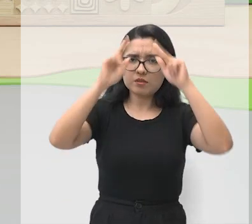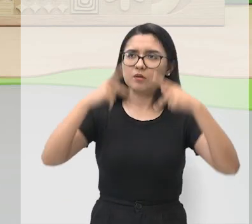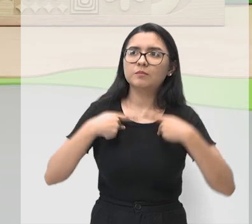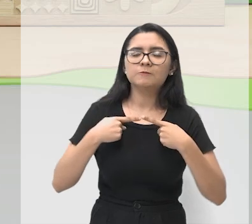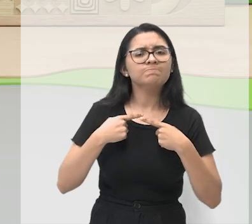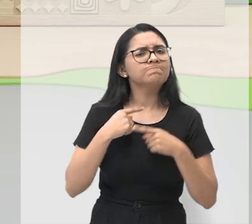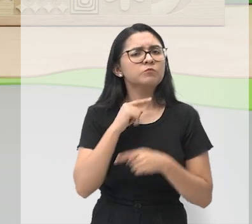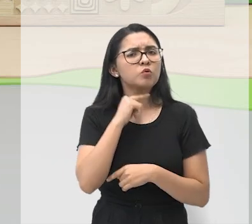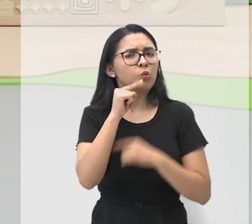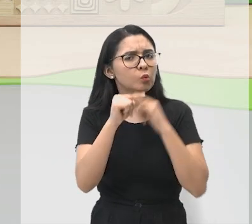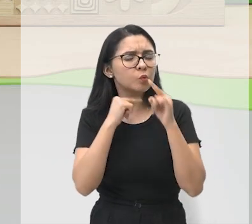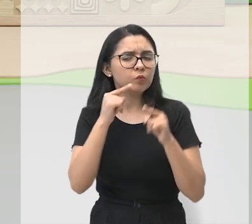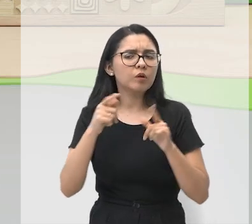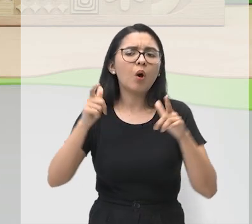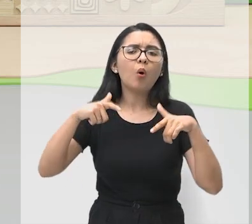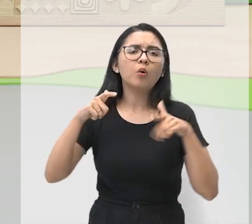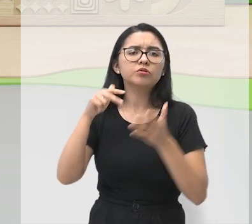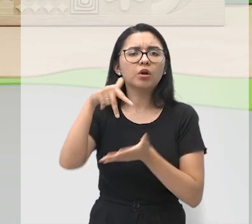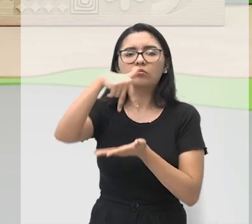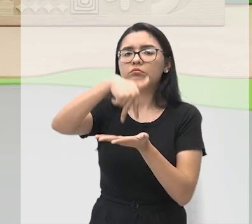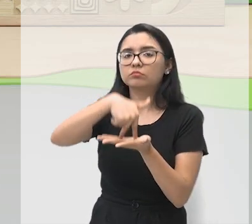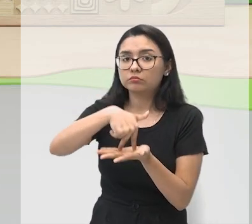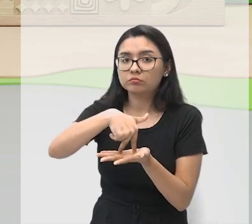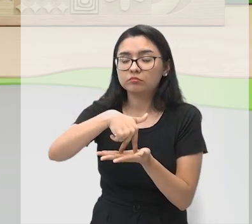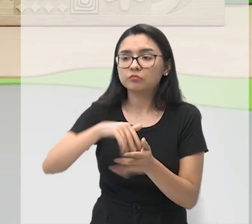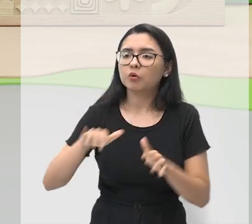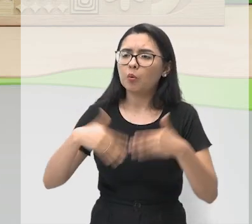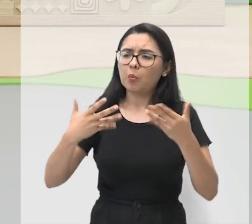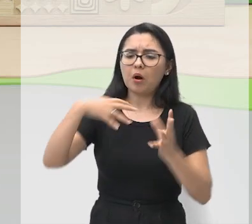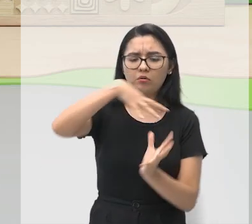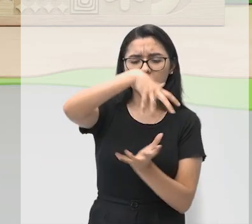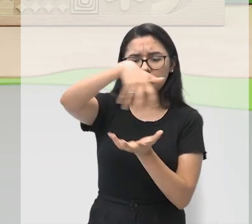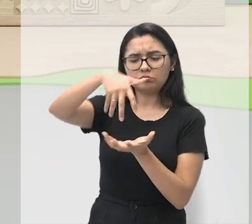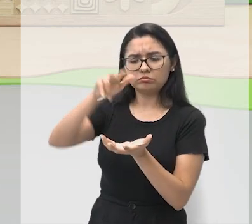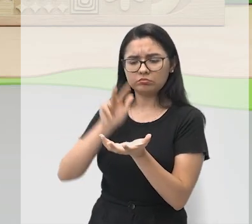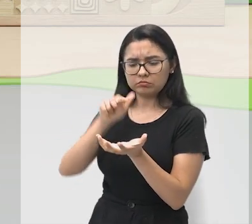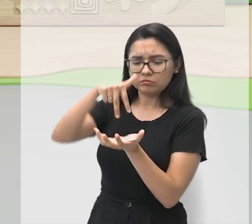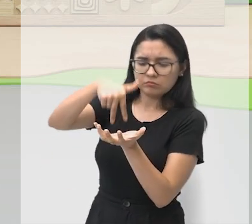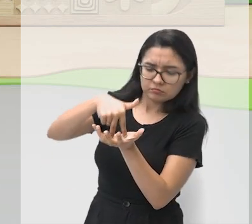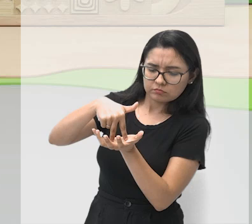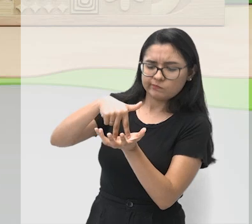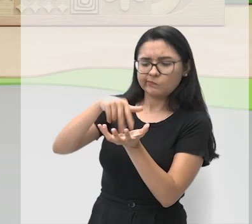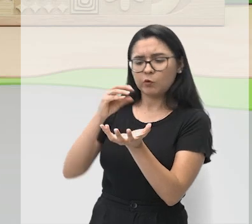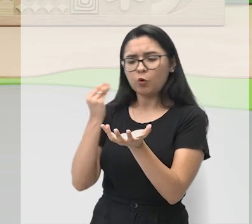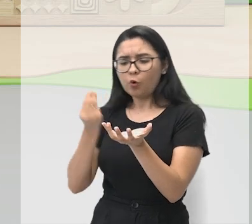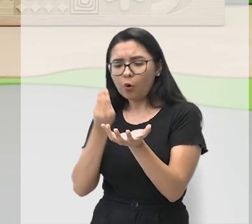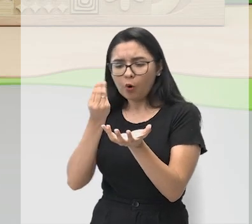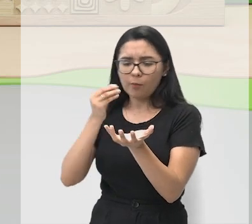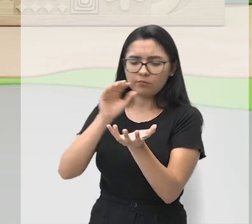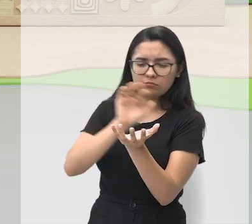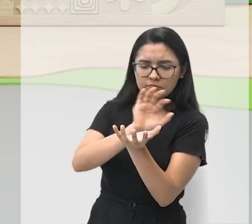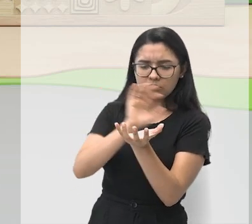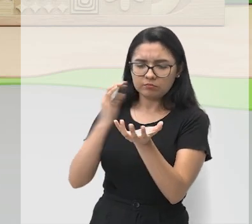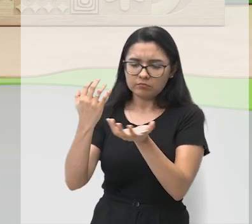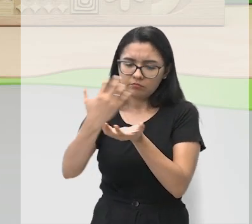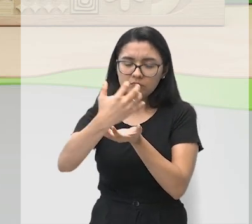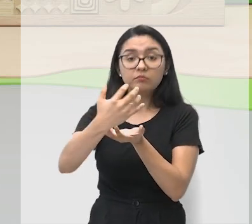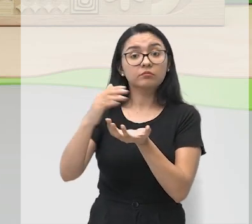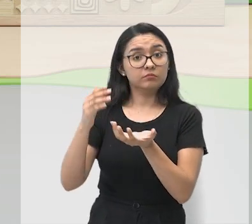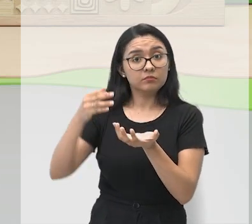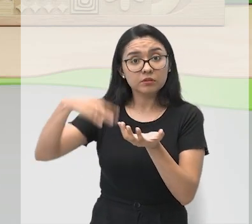questionou, aonde que eu estou, né? Que planeta é esse? Qual é o seu formato?